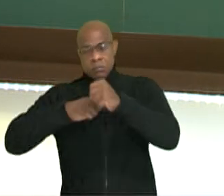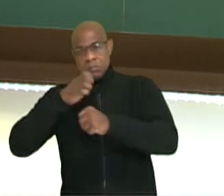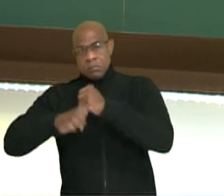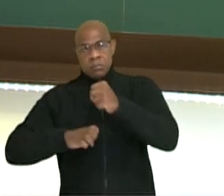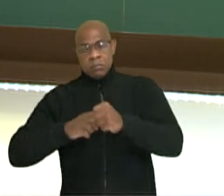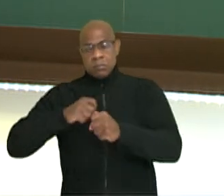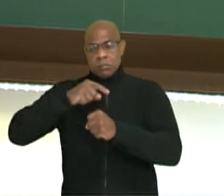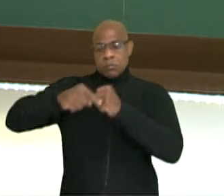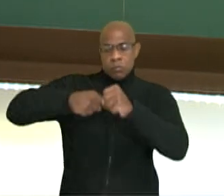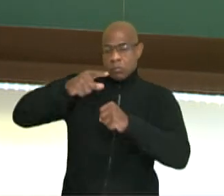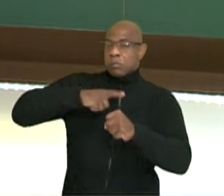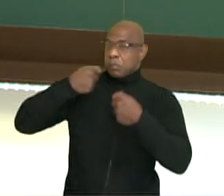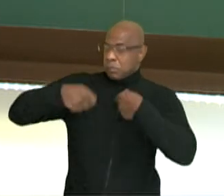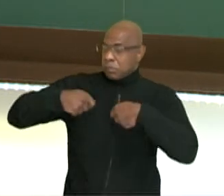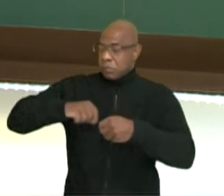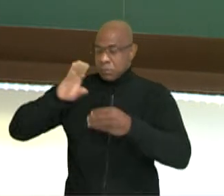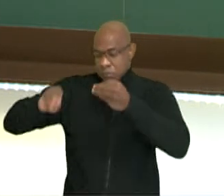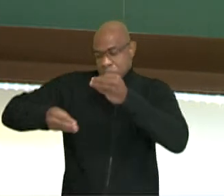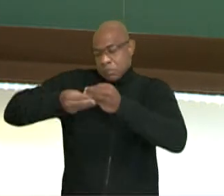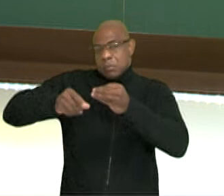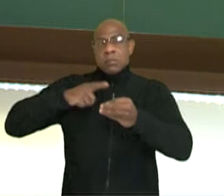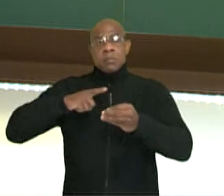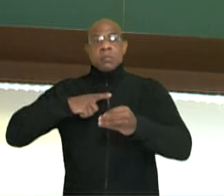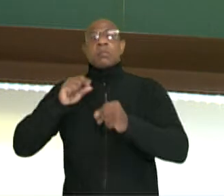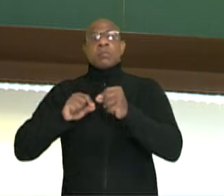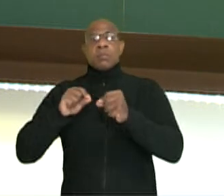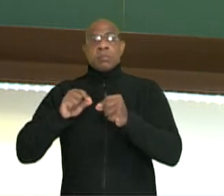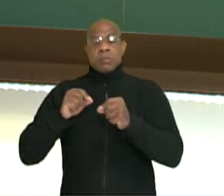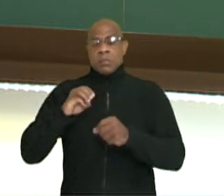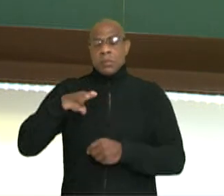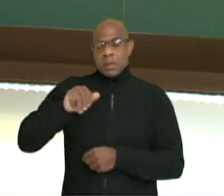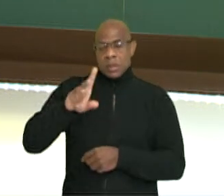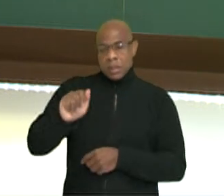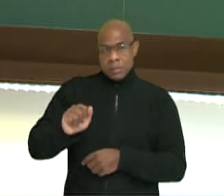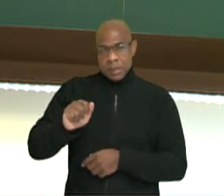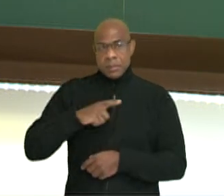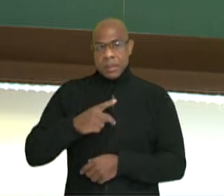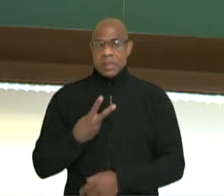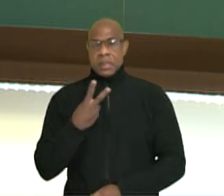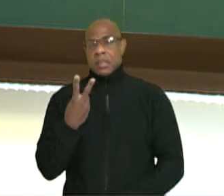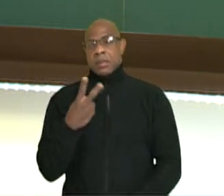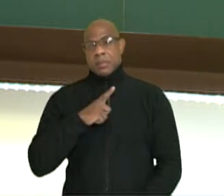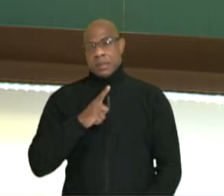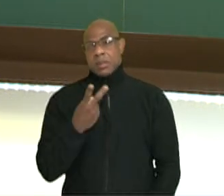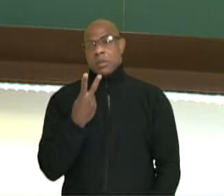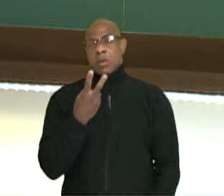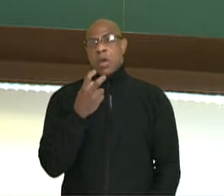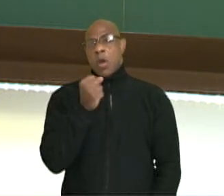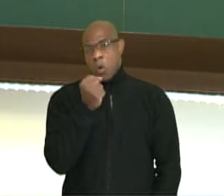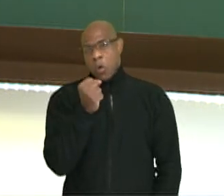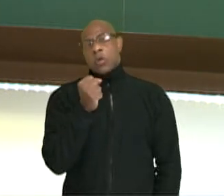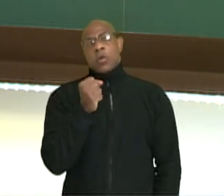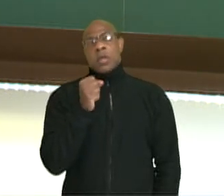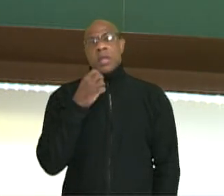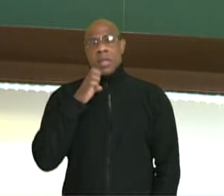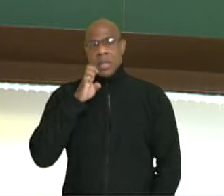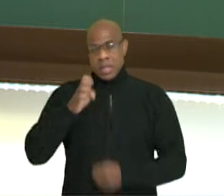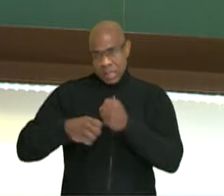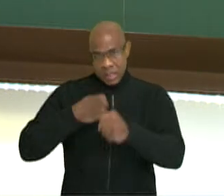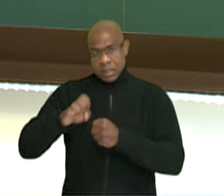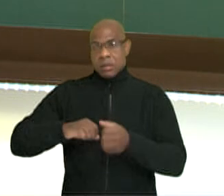átomos estão precisando para completar a camada de valência e ficarem com 8 elétrons e serem estáveis.